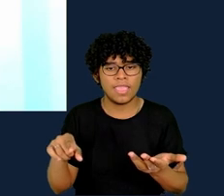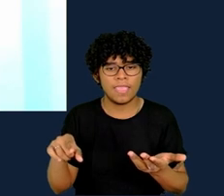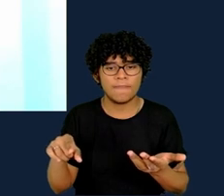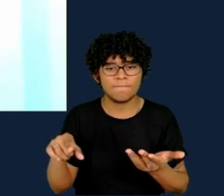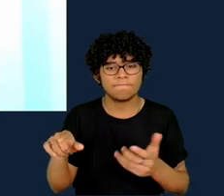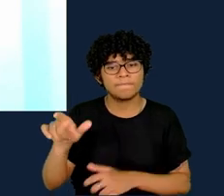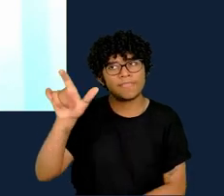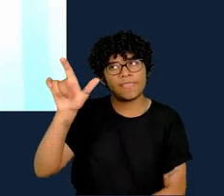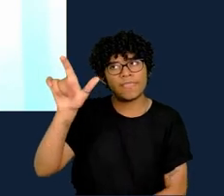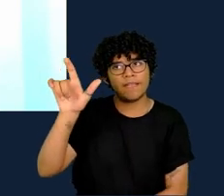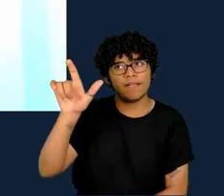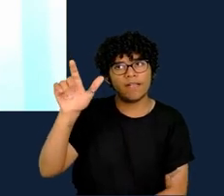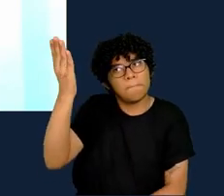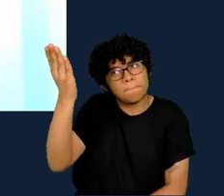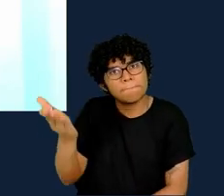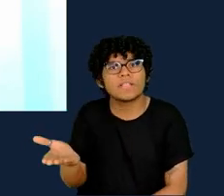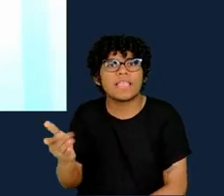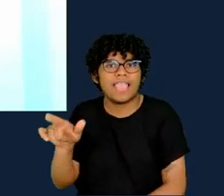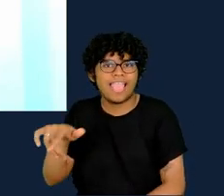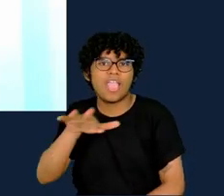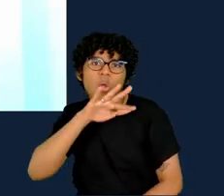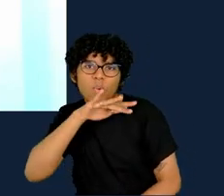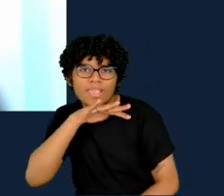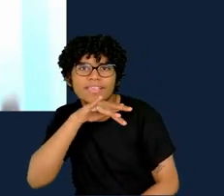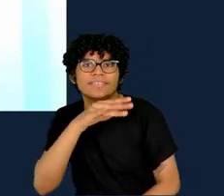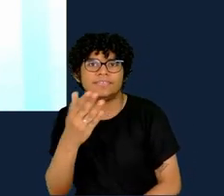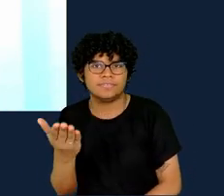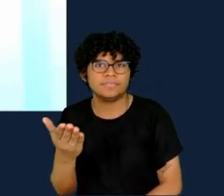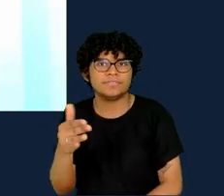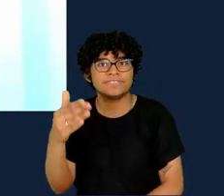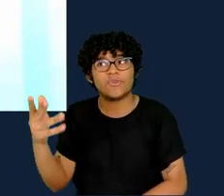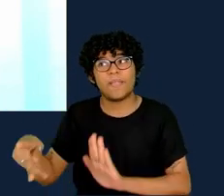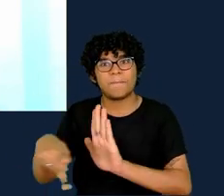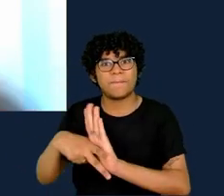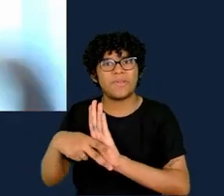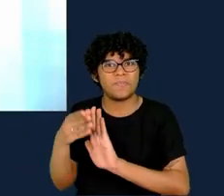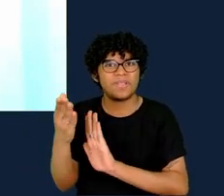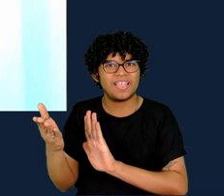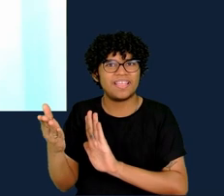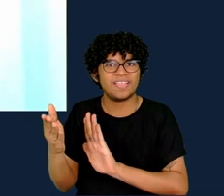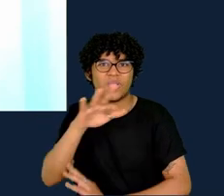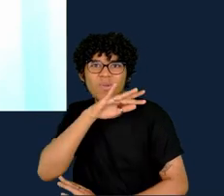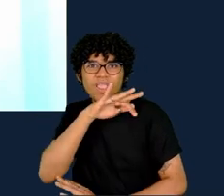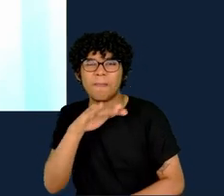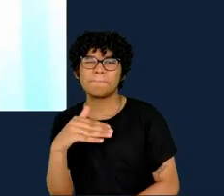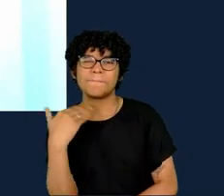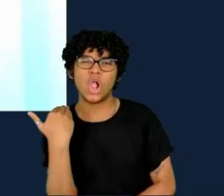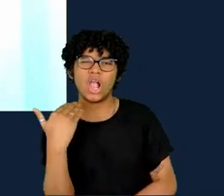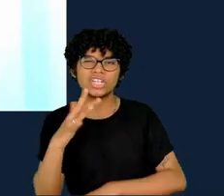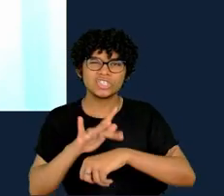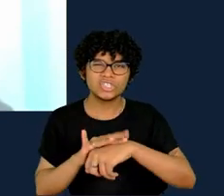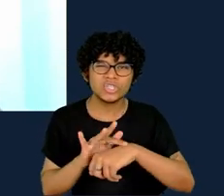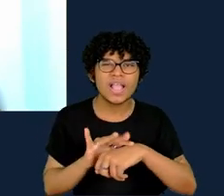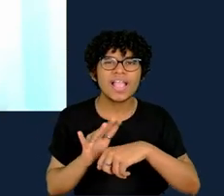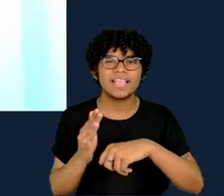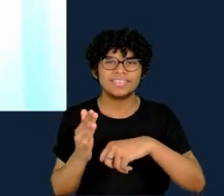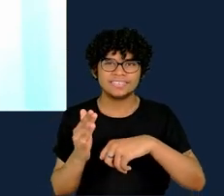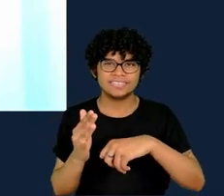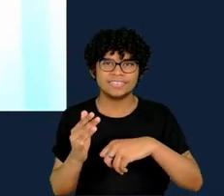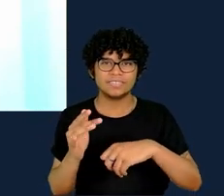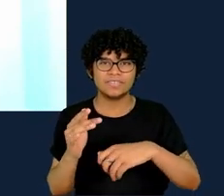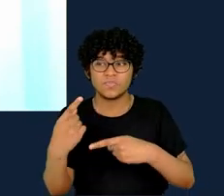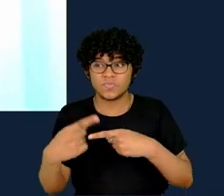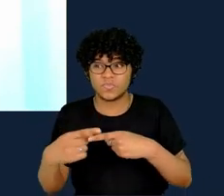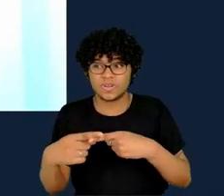é ruim, então já vem essa coisa de morte, de doenças, porque surgiu de